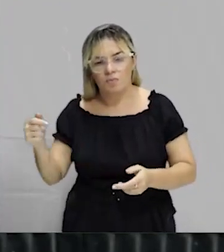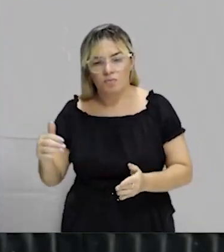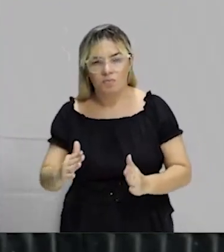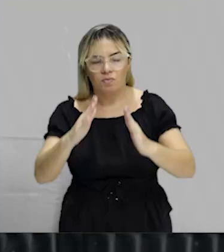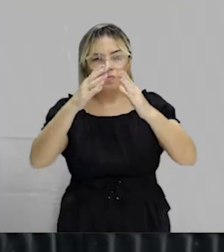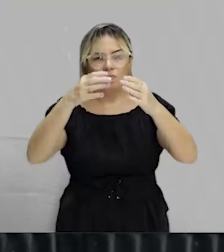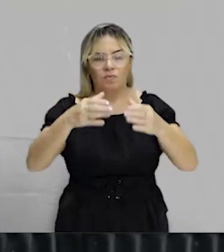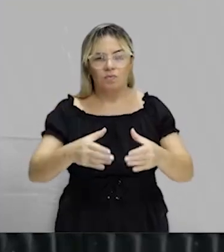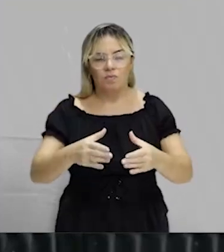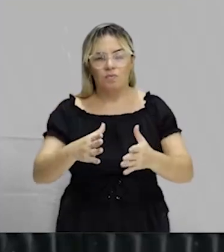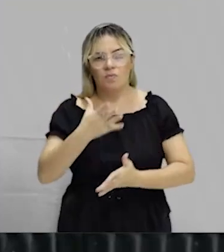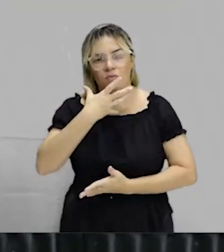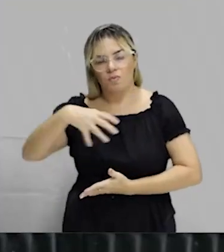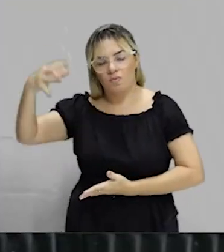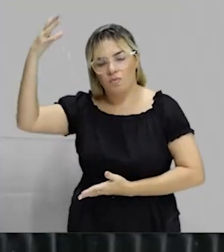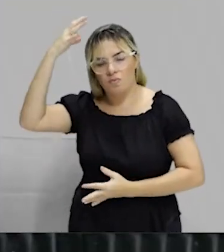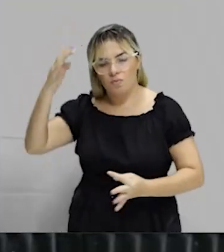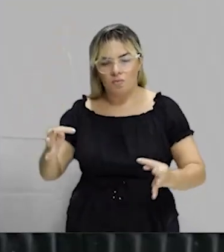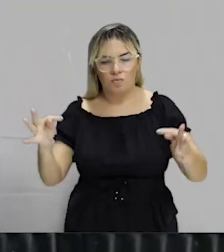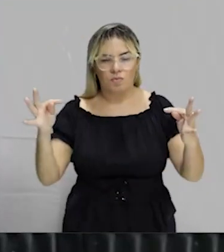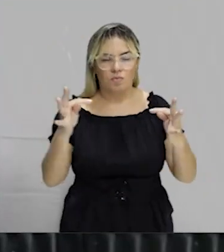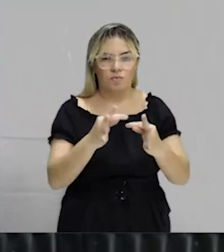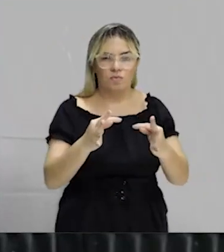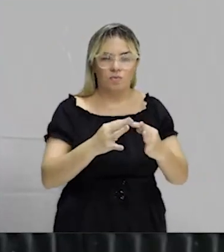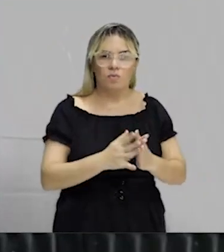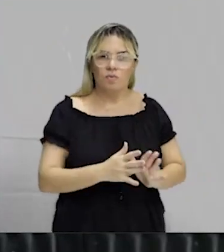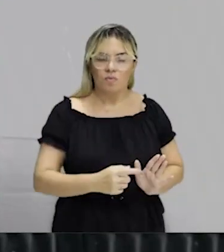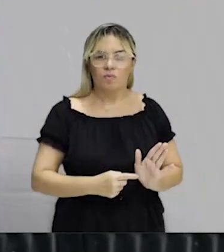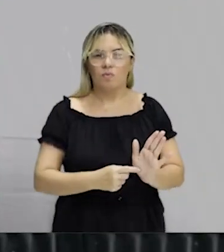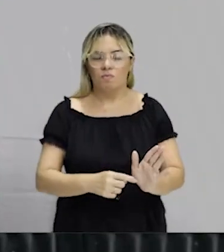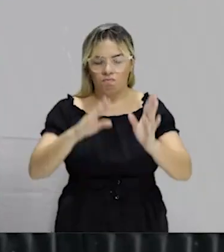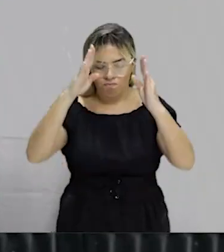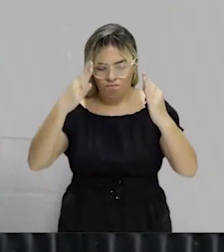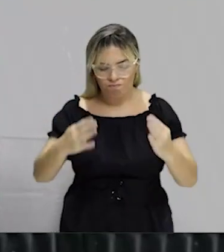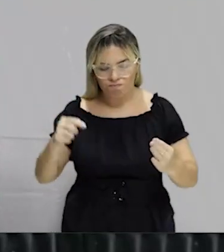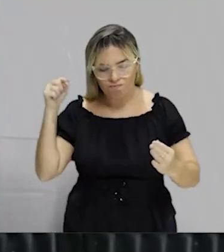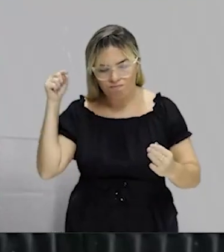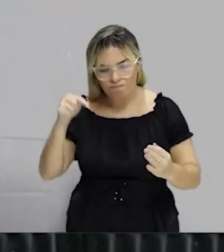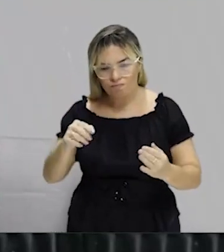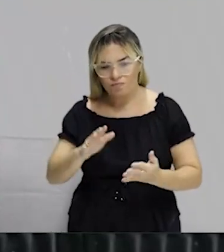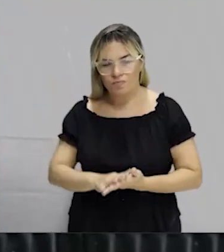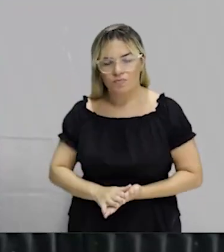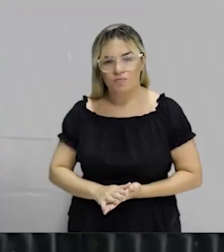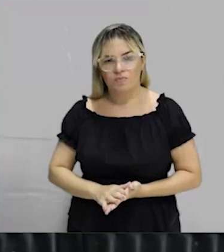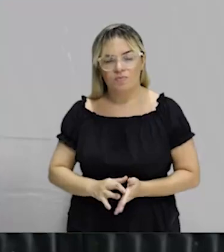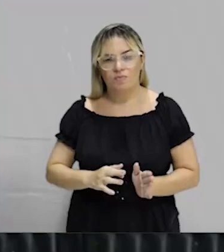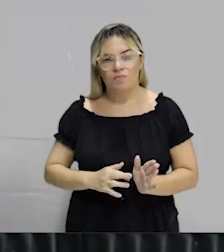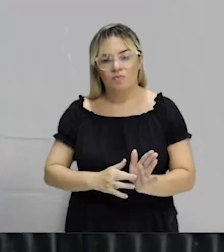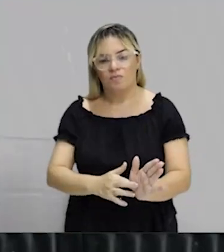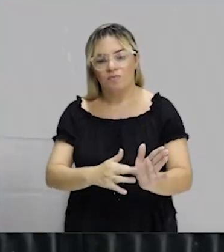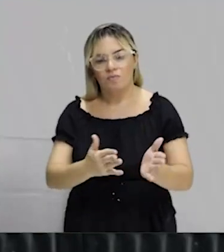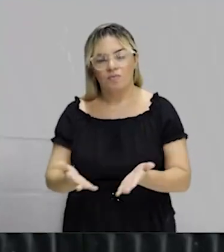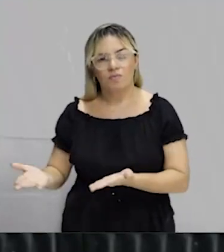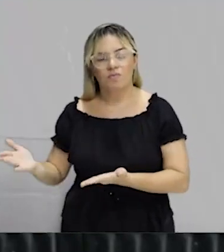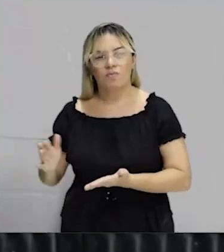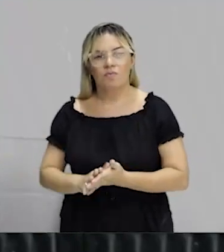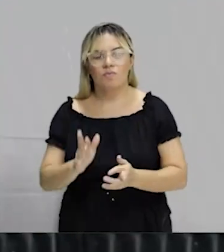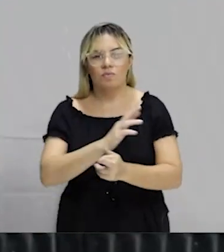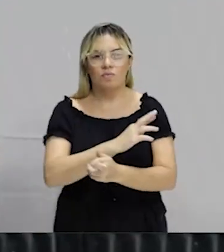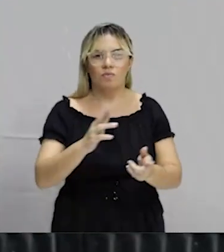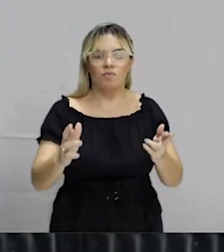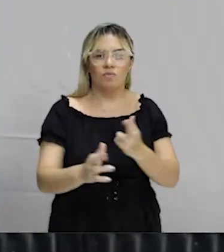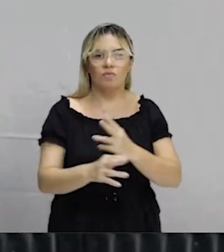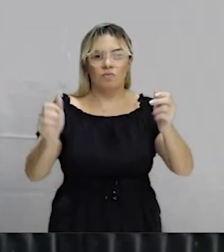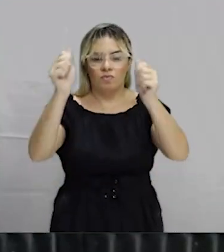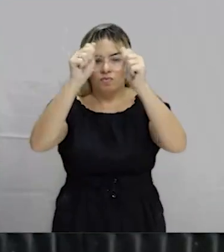palácios, os seus templos, isso mostra o destaque para essa questão relacionada